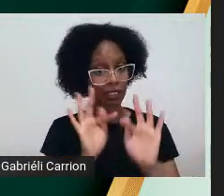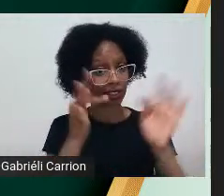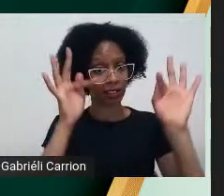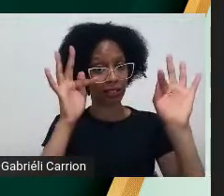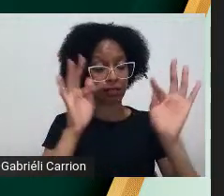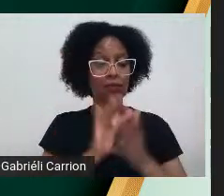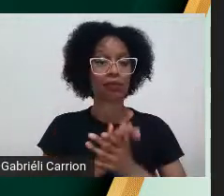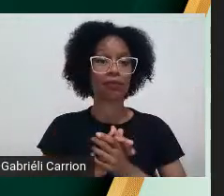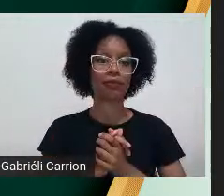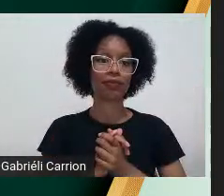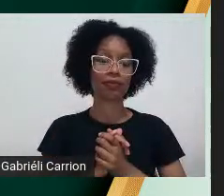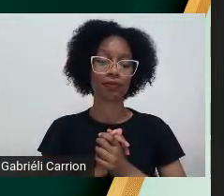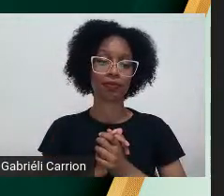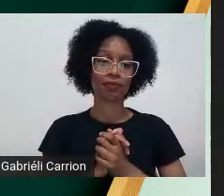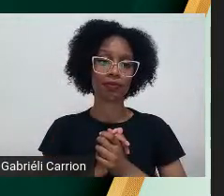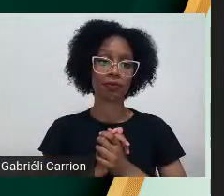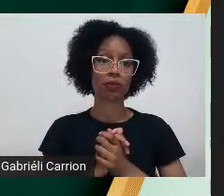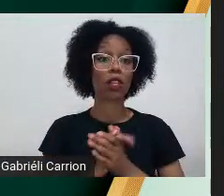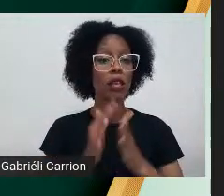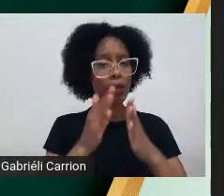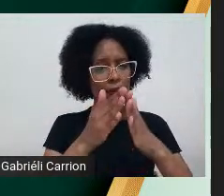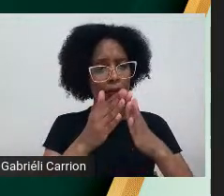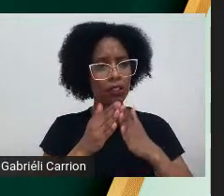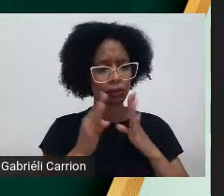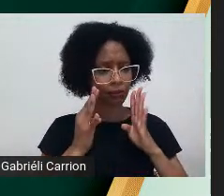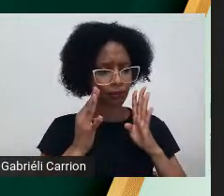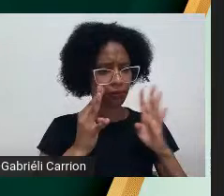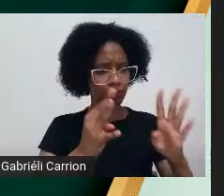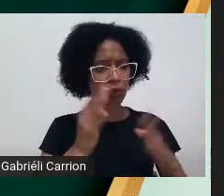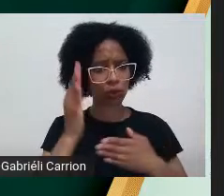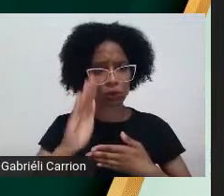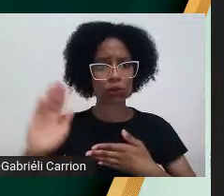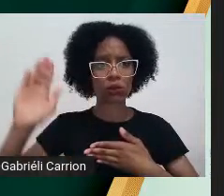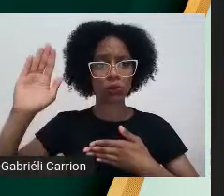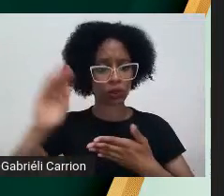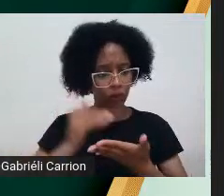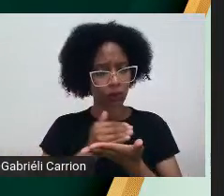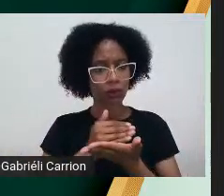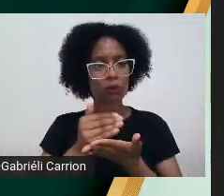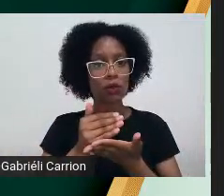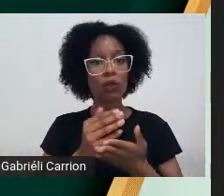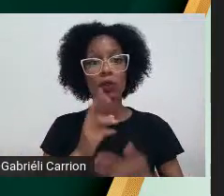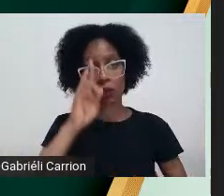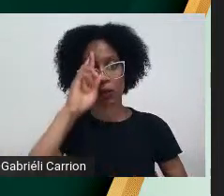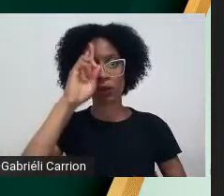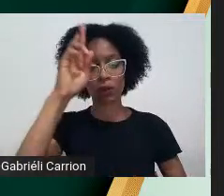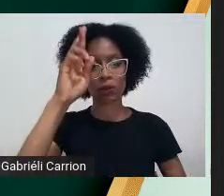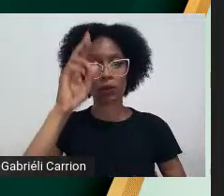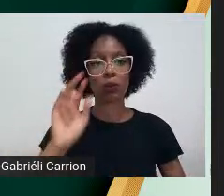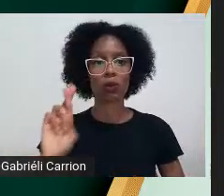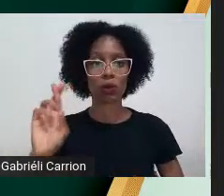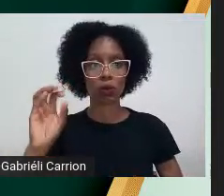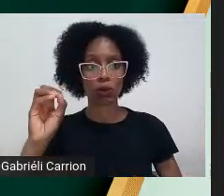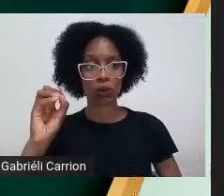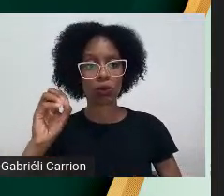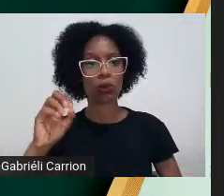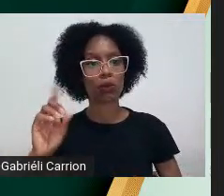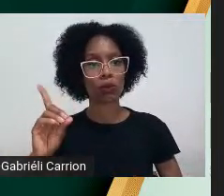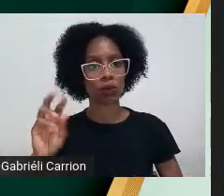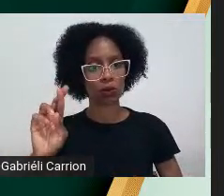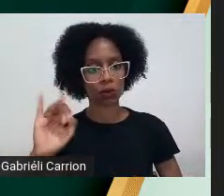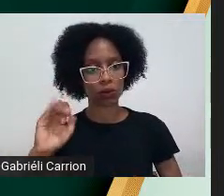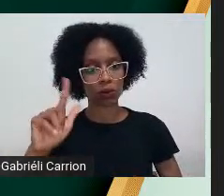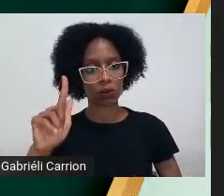Tecnologia. Solicitamos atenção para o juramento do curso, que será proferido por Rodrigo Costa e